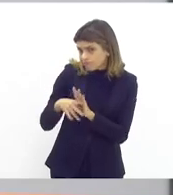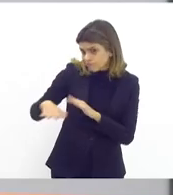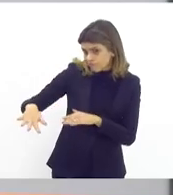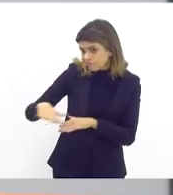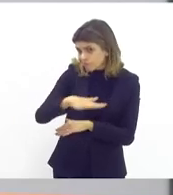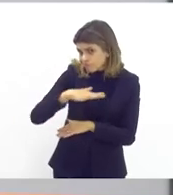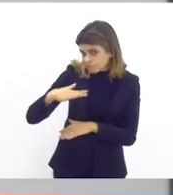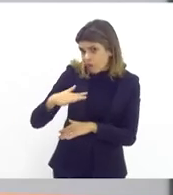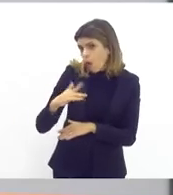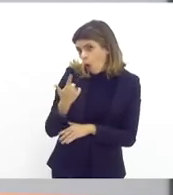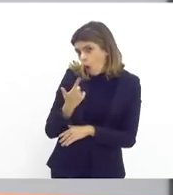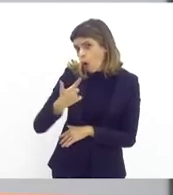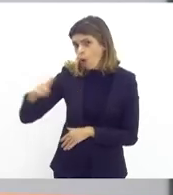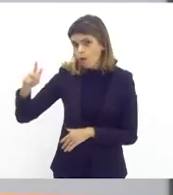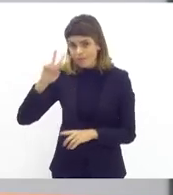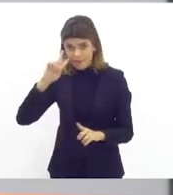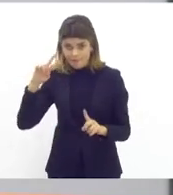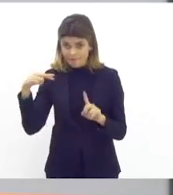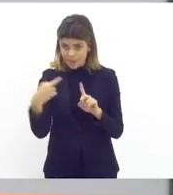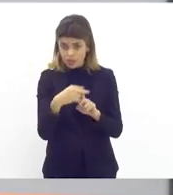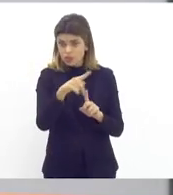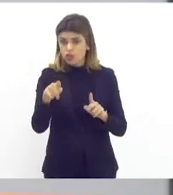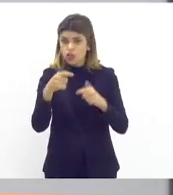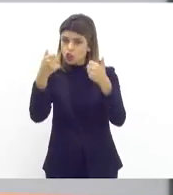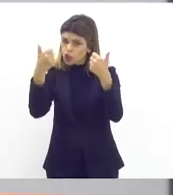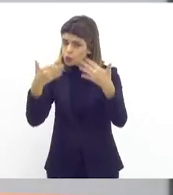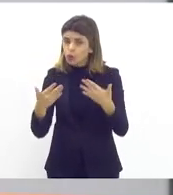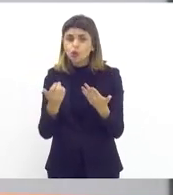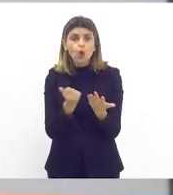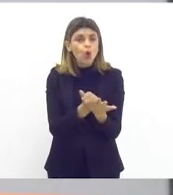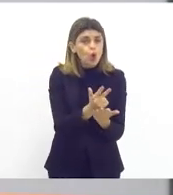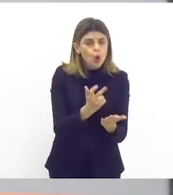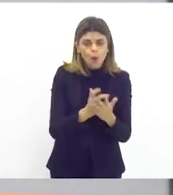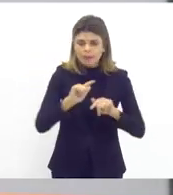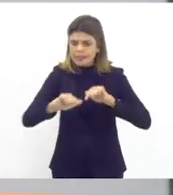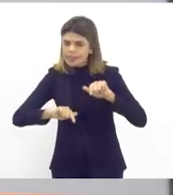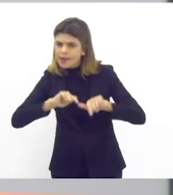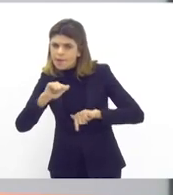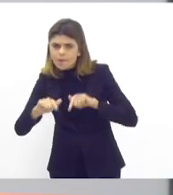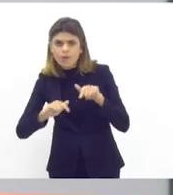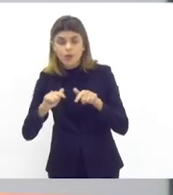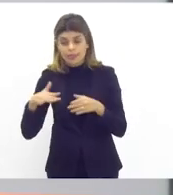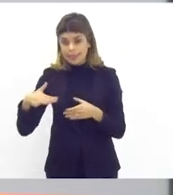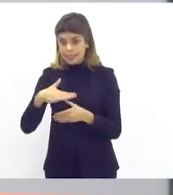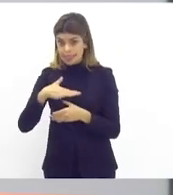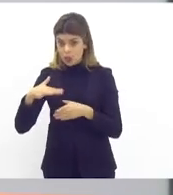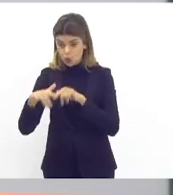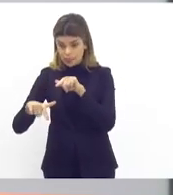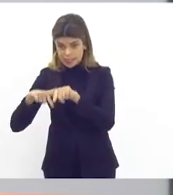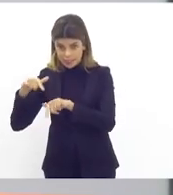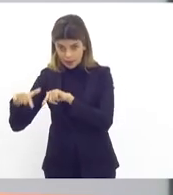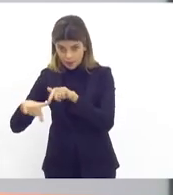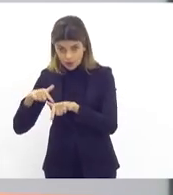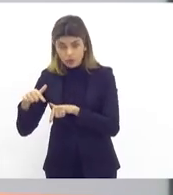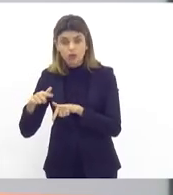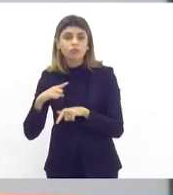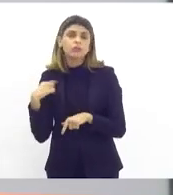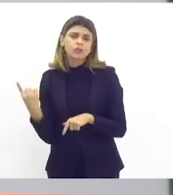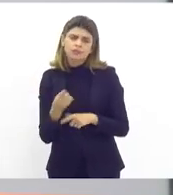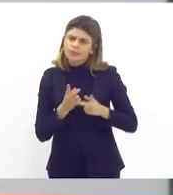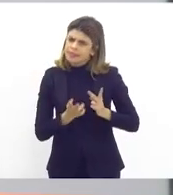O outro ponto, o senhor falou muito bem sobre o consumo, sobre o serviço, o setor de serviço, e a